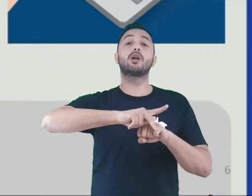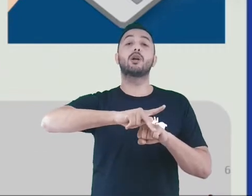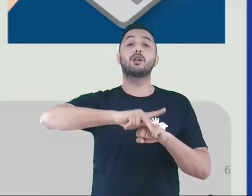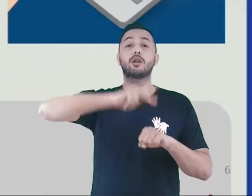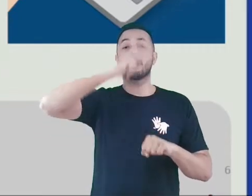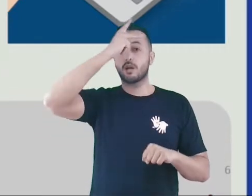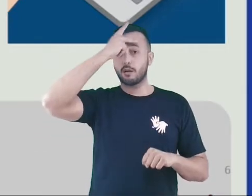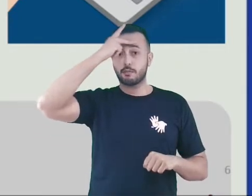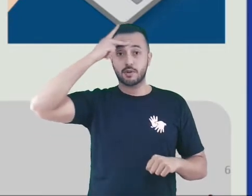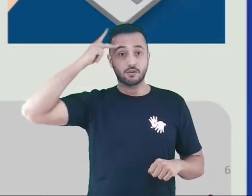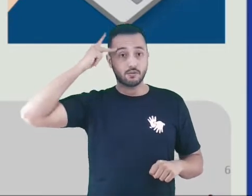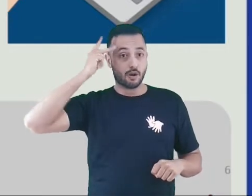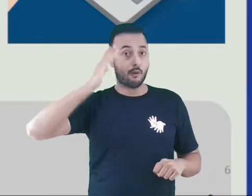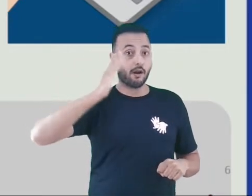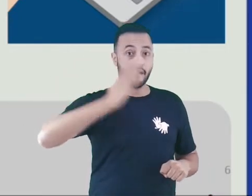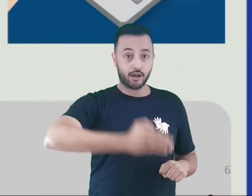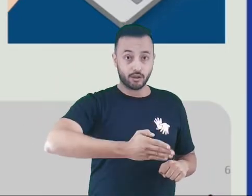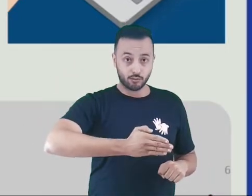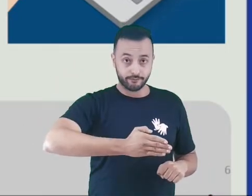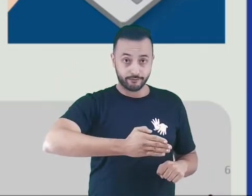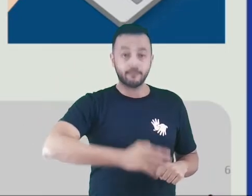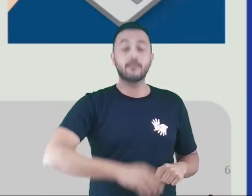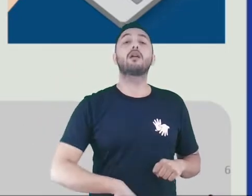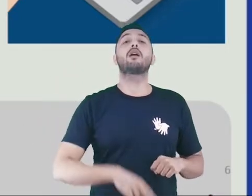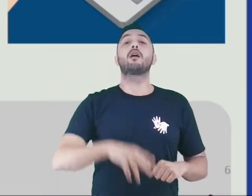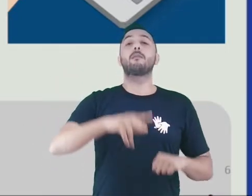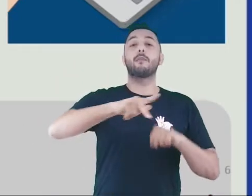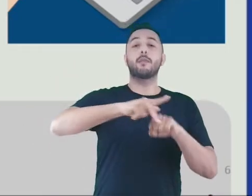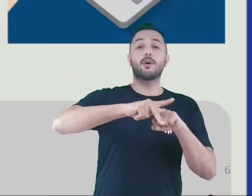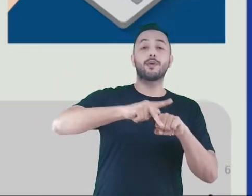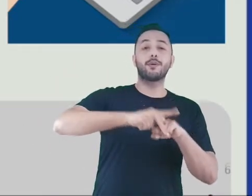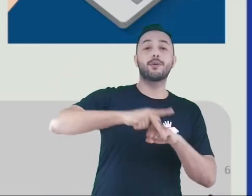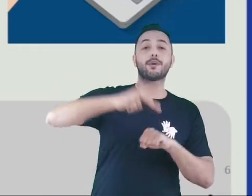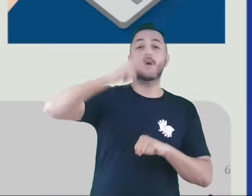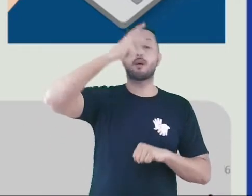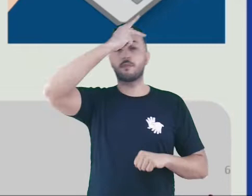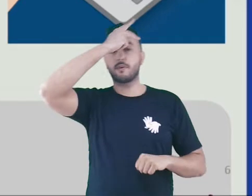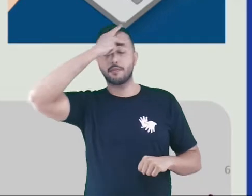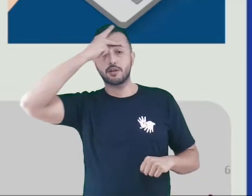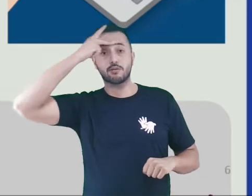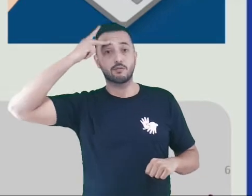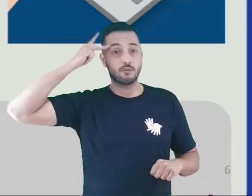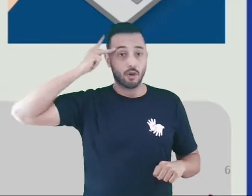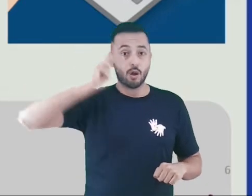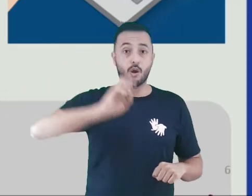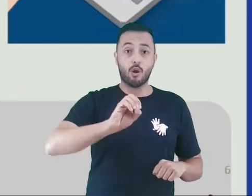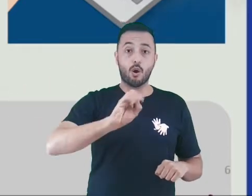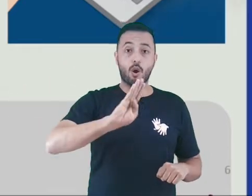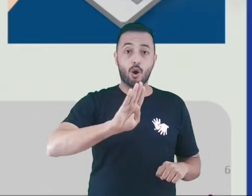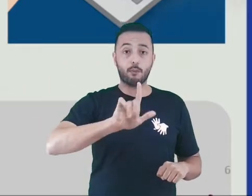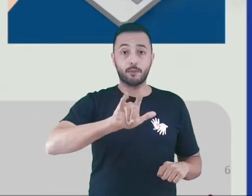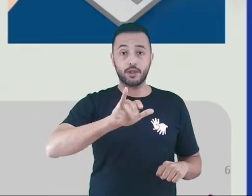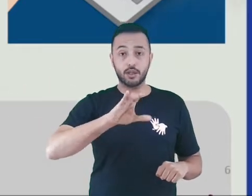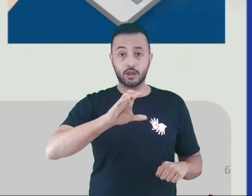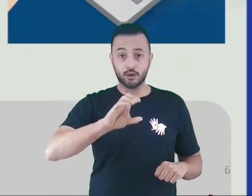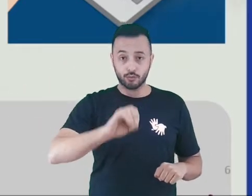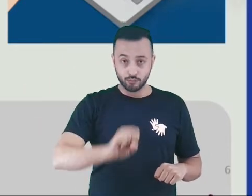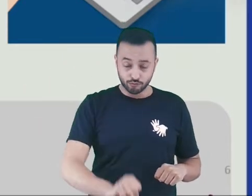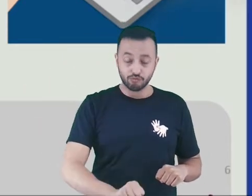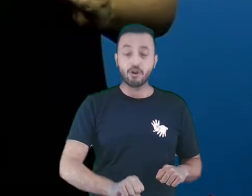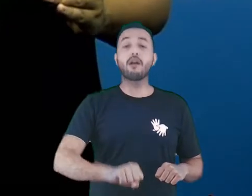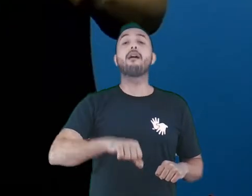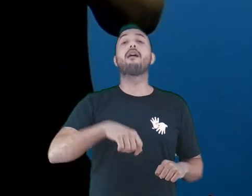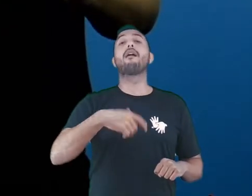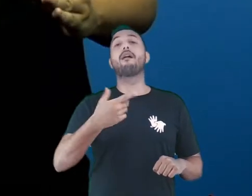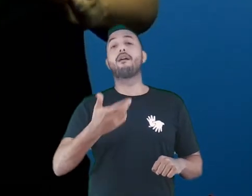pessoais do caso reto, pronomes pessoais oblíquos e pronomes pessoais de